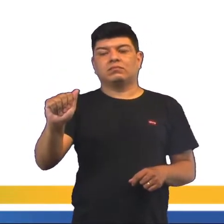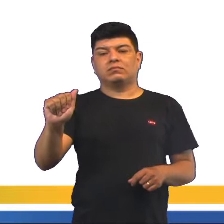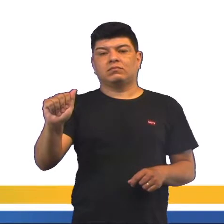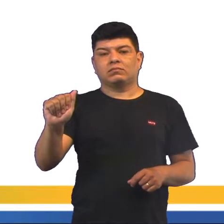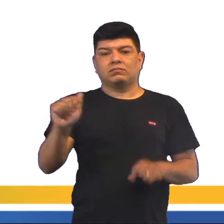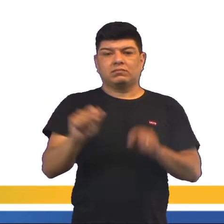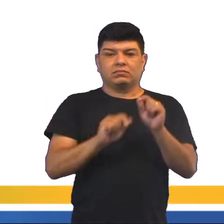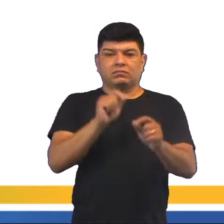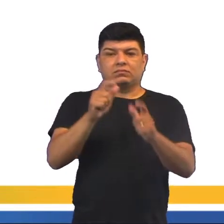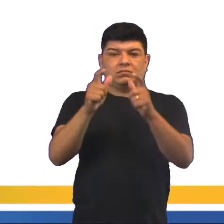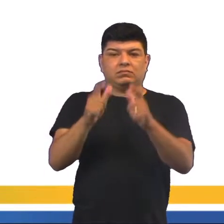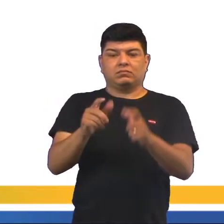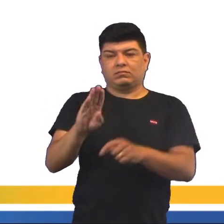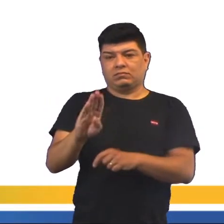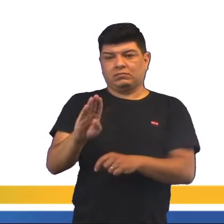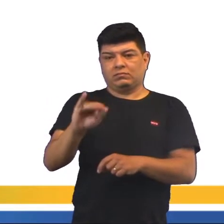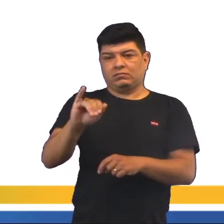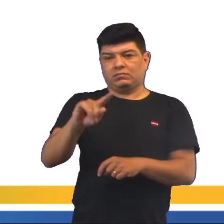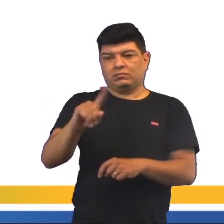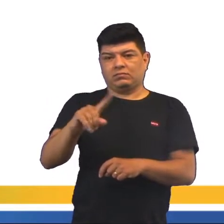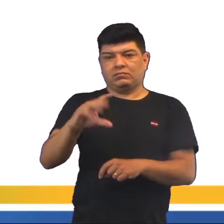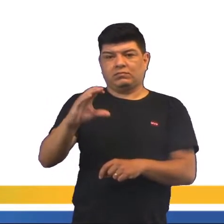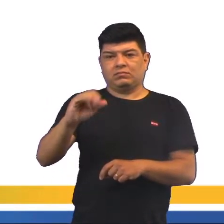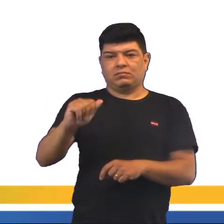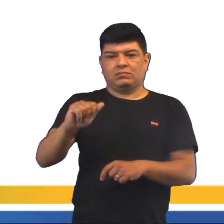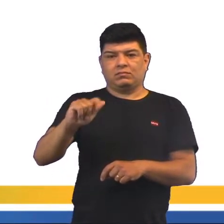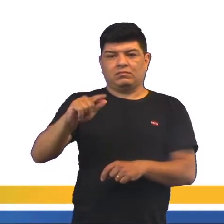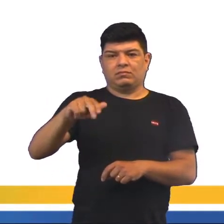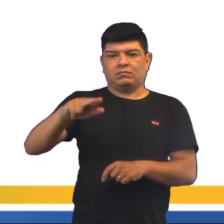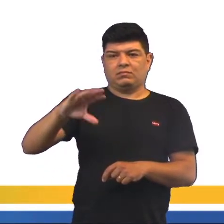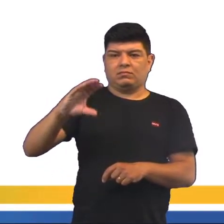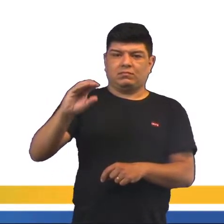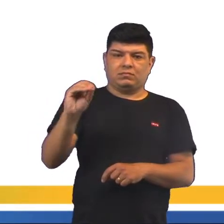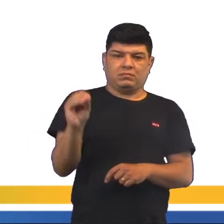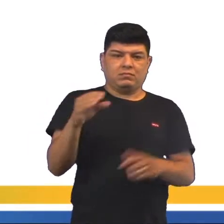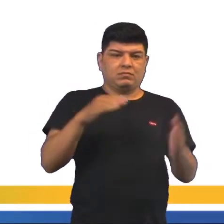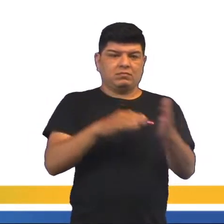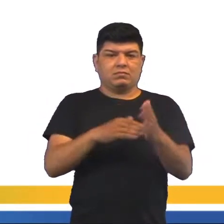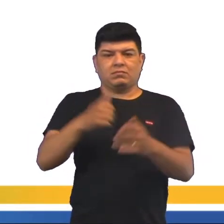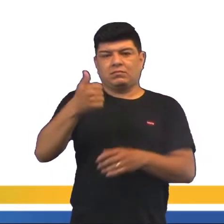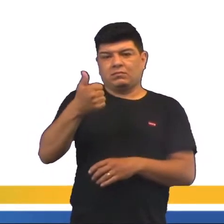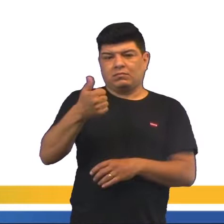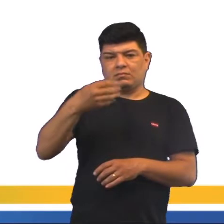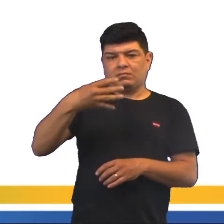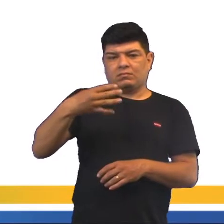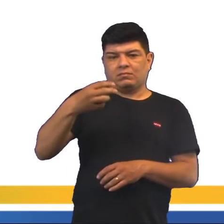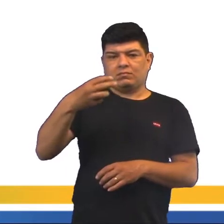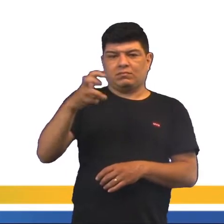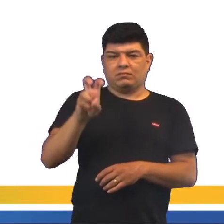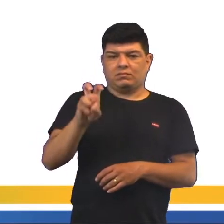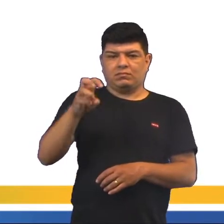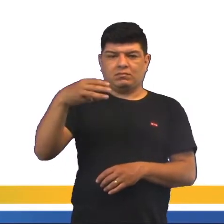era em Bizâncio, depois Constantinopla, vigorou até 1453.